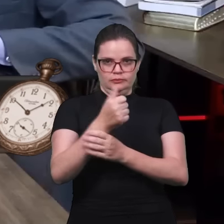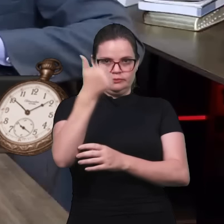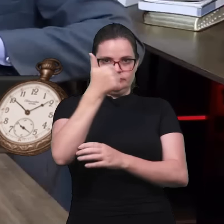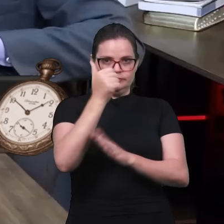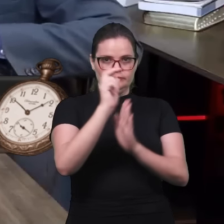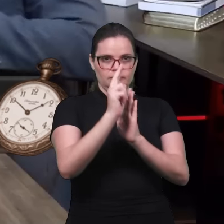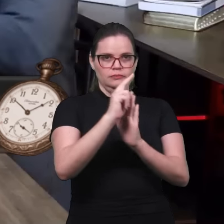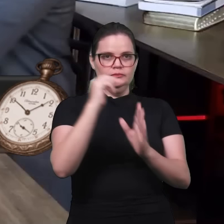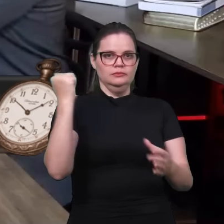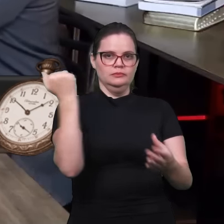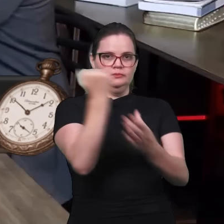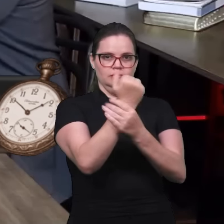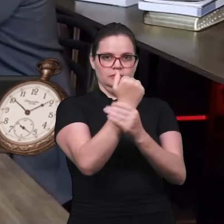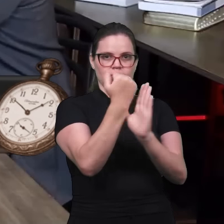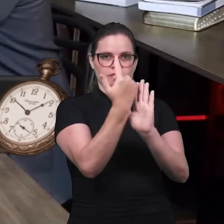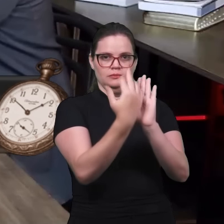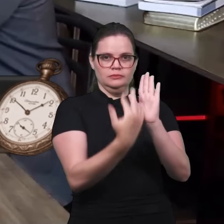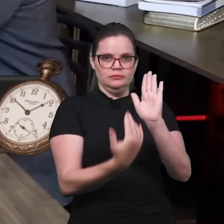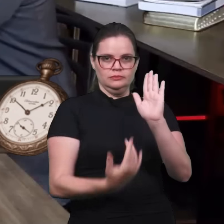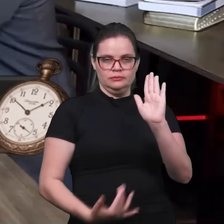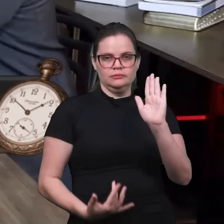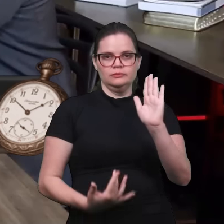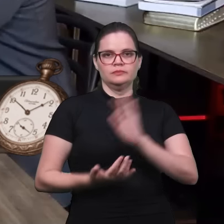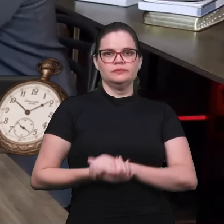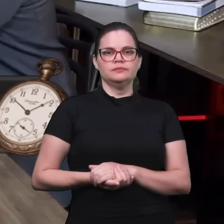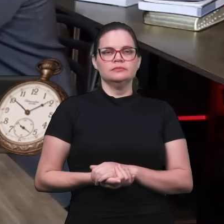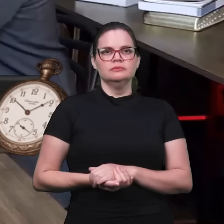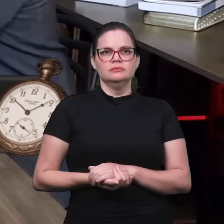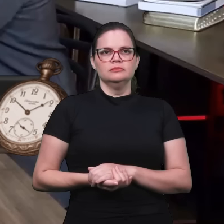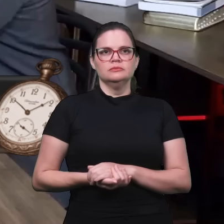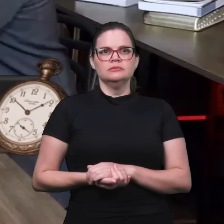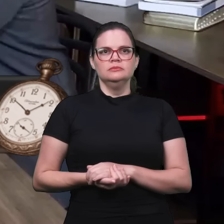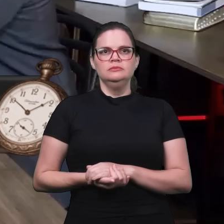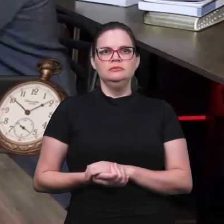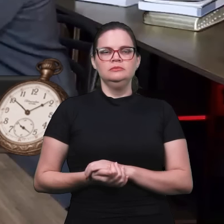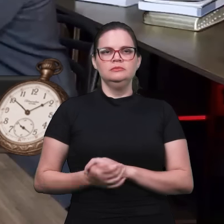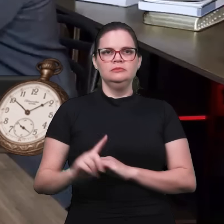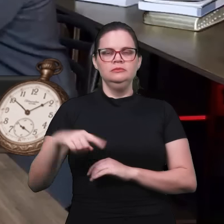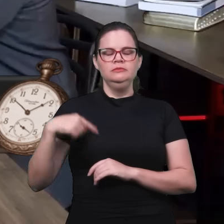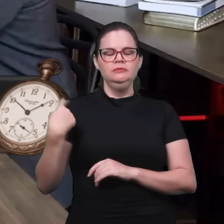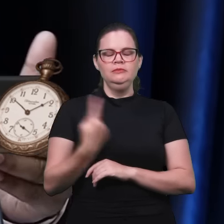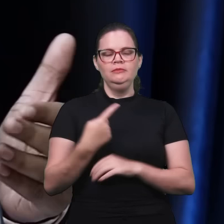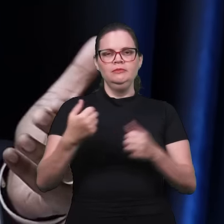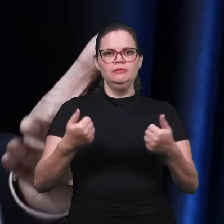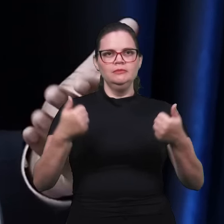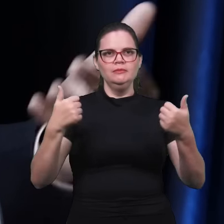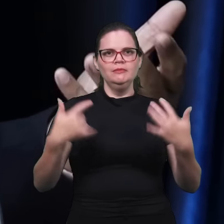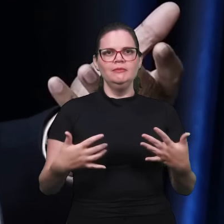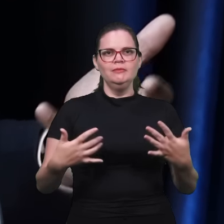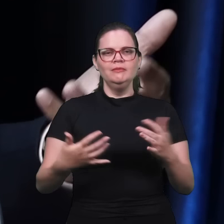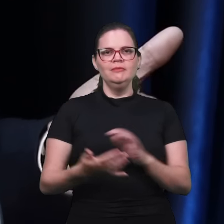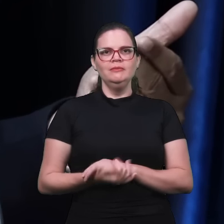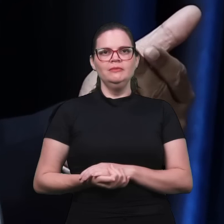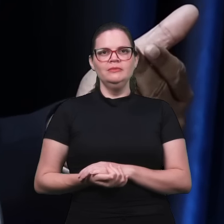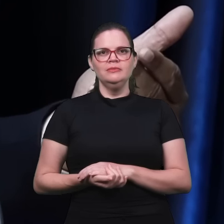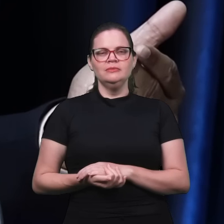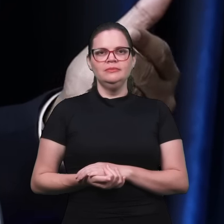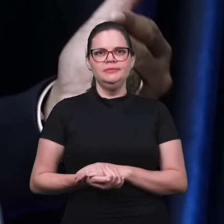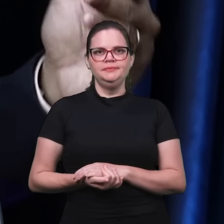a sua descendência. E nós vemos, no início nós falamos das 10 mais próximas,